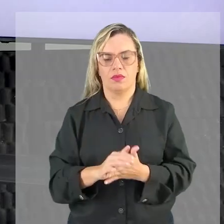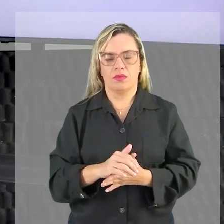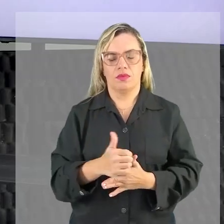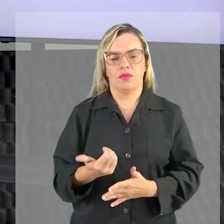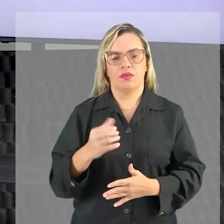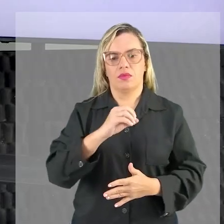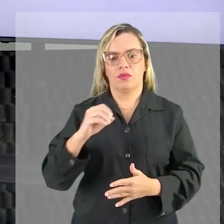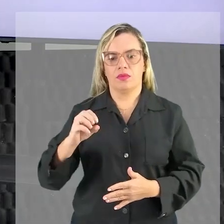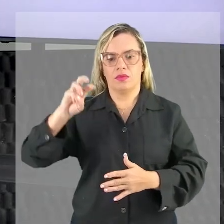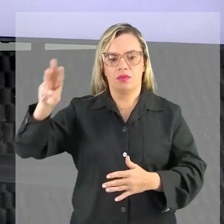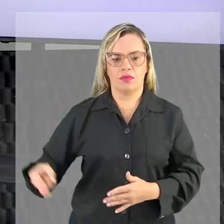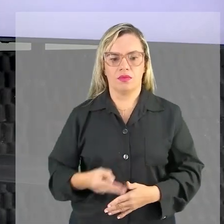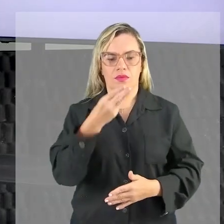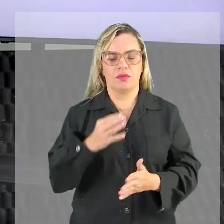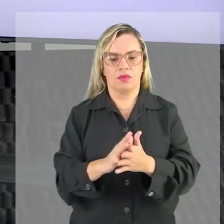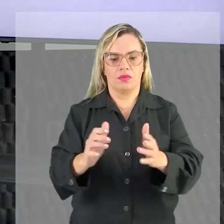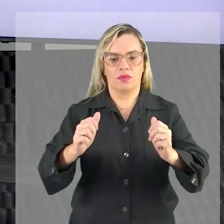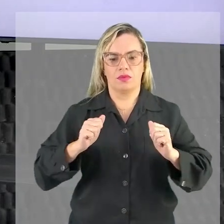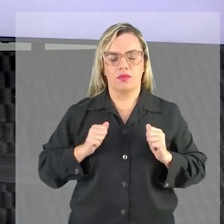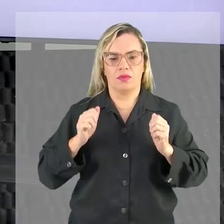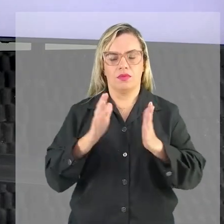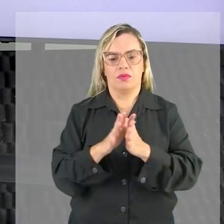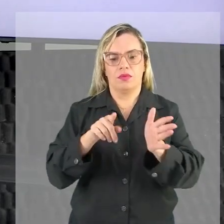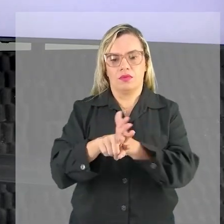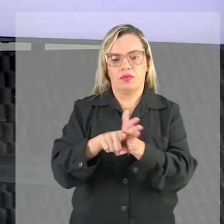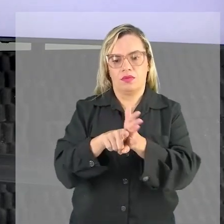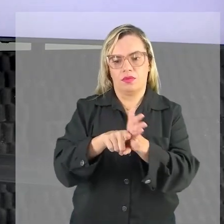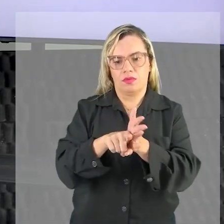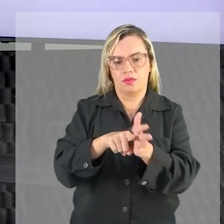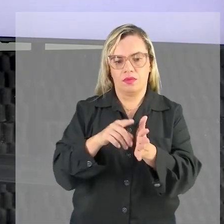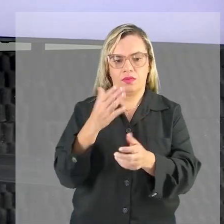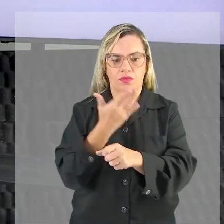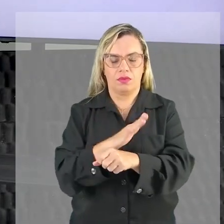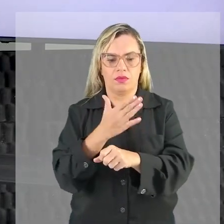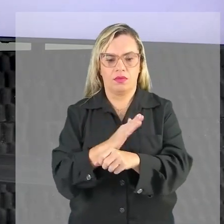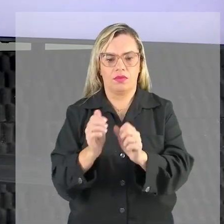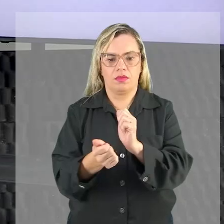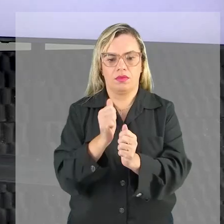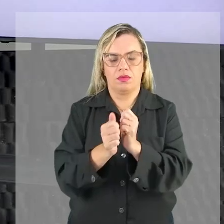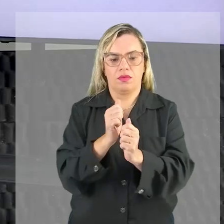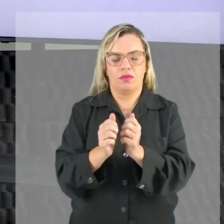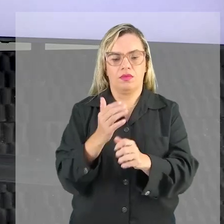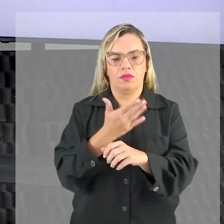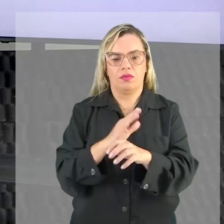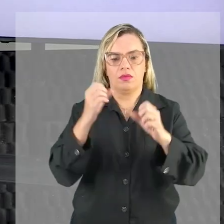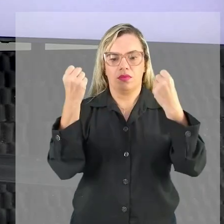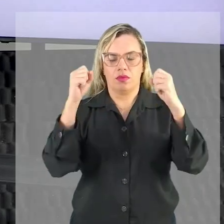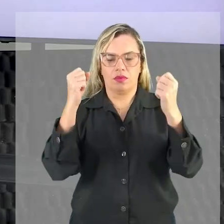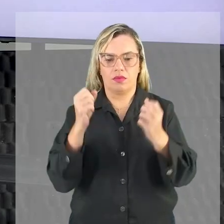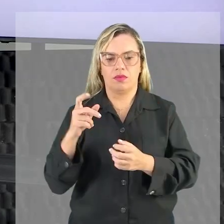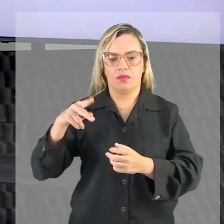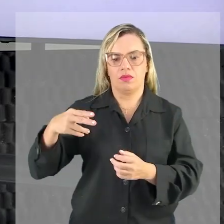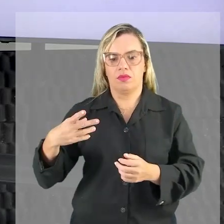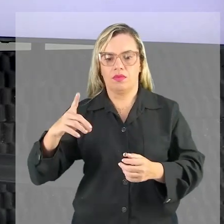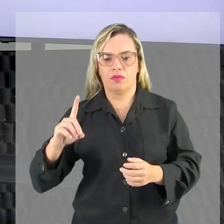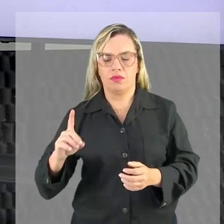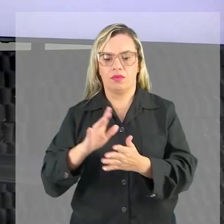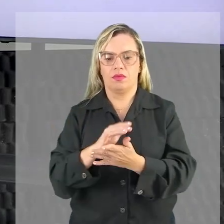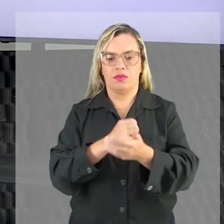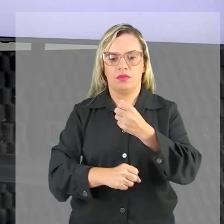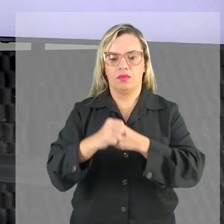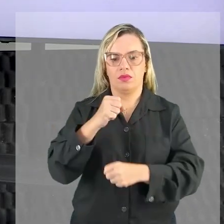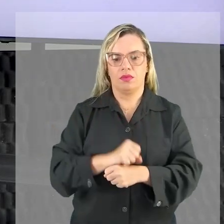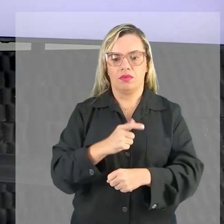sedentários. Esses são dados do estudo Práticas de Esporte e Atividade Física da PNAD 2015, realizado